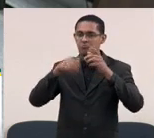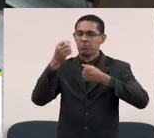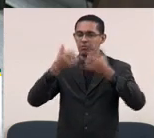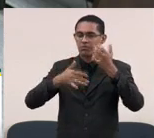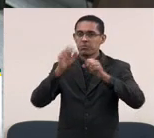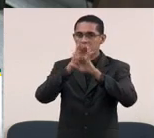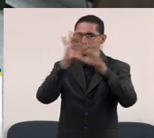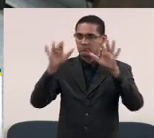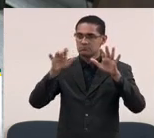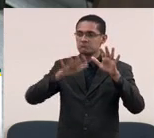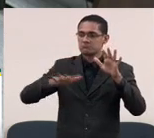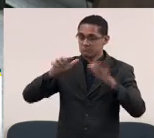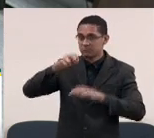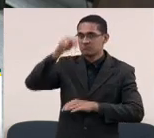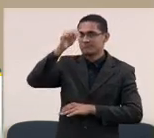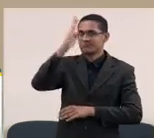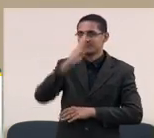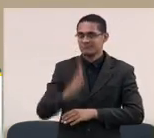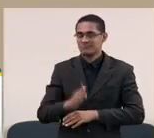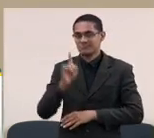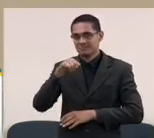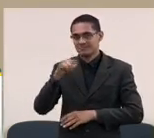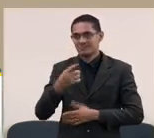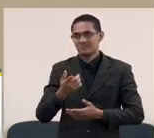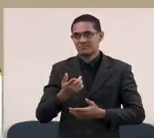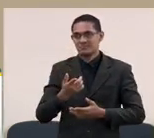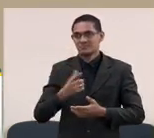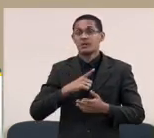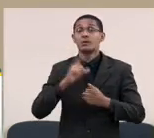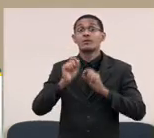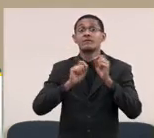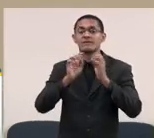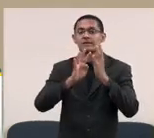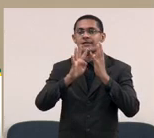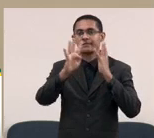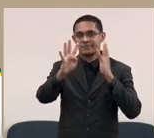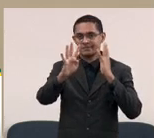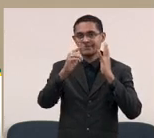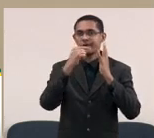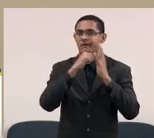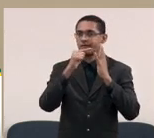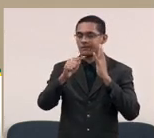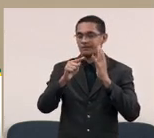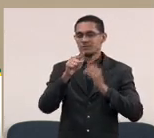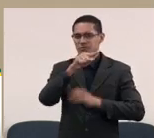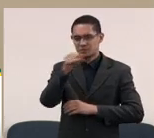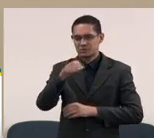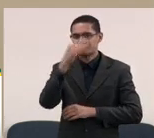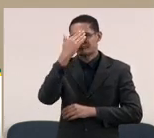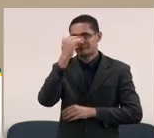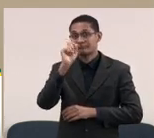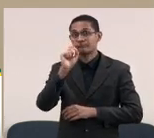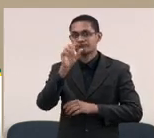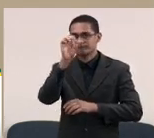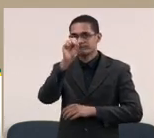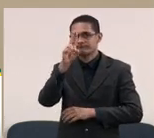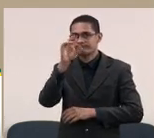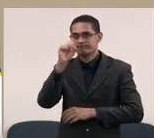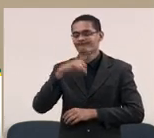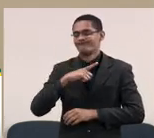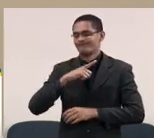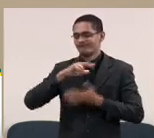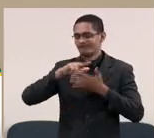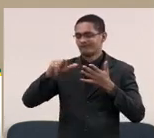em âmbito nacional, evidentemente, às listas de espera do Sistema Único de Saúde. Como os senhores bem sabem, o SUS tem muita dificuldade